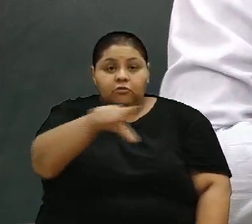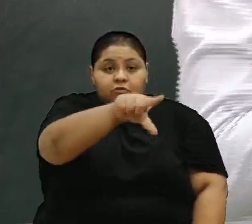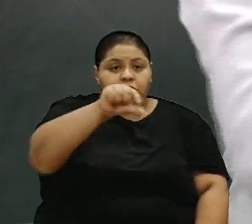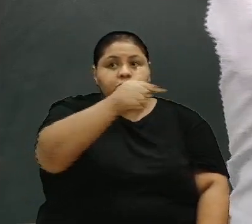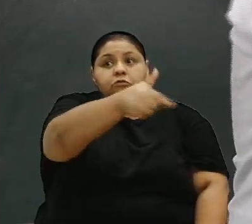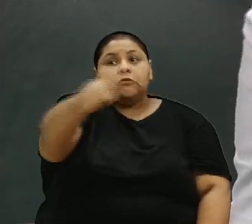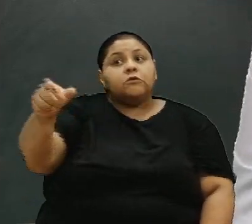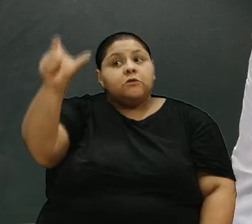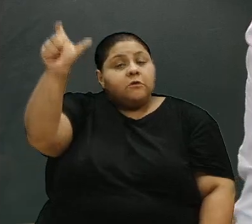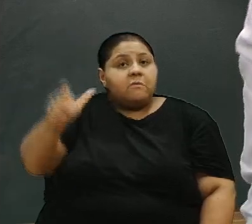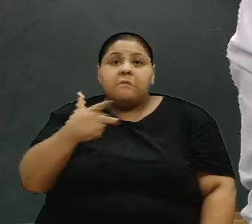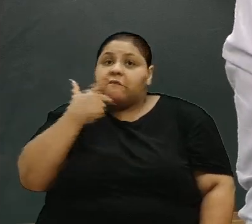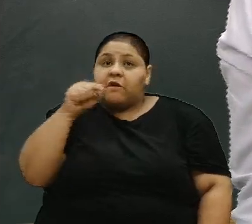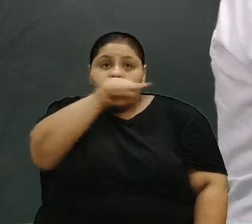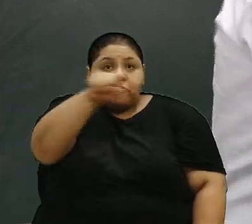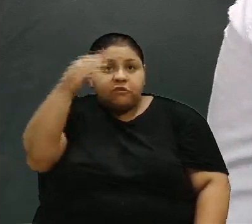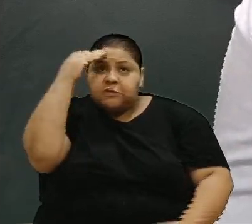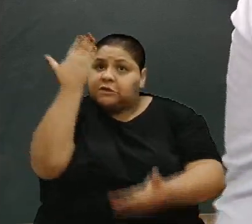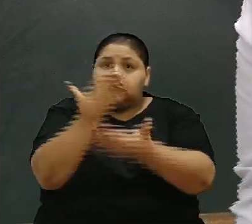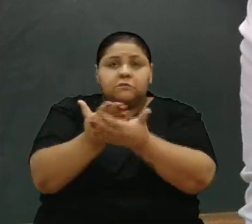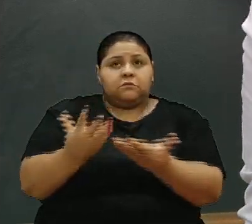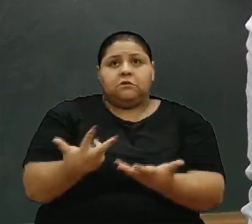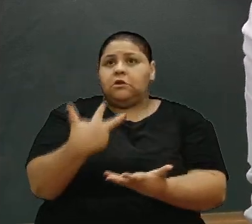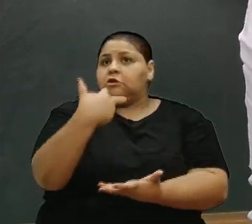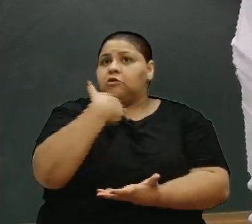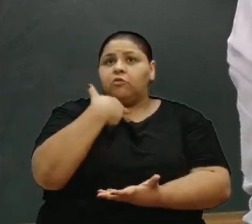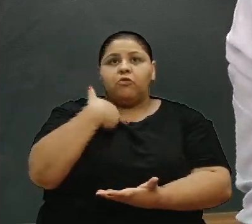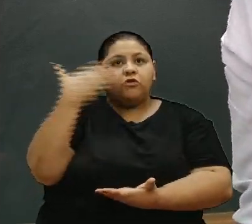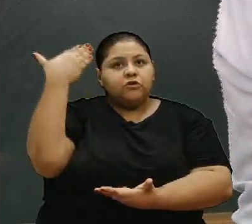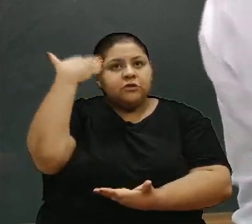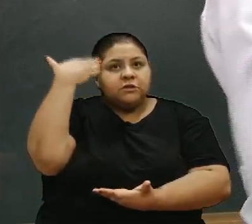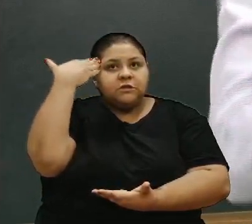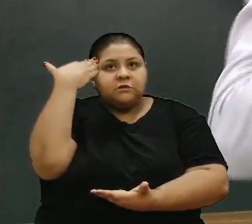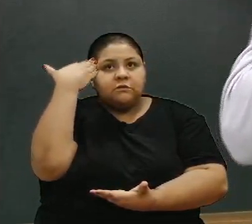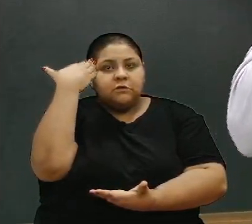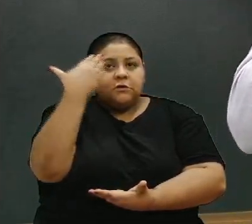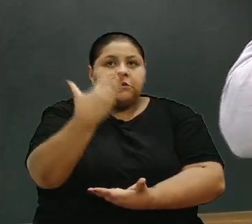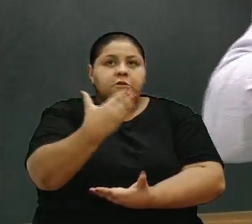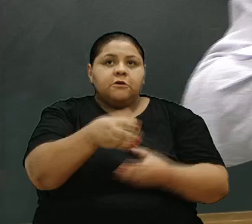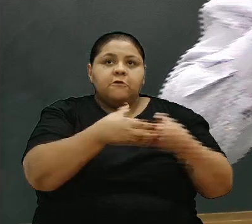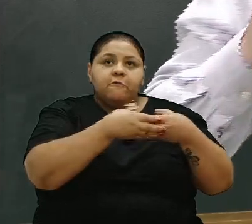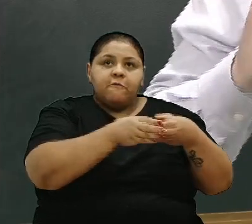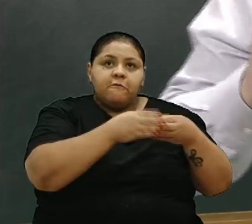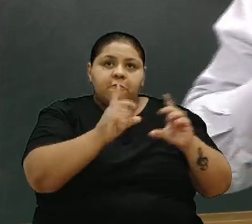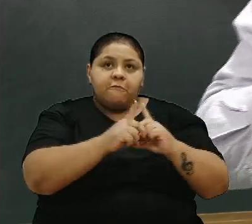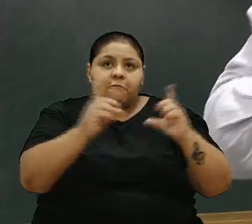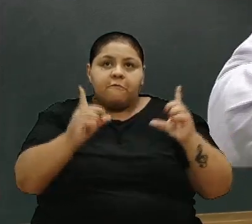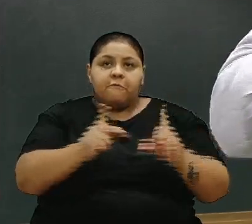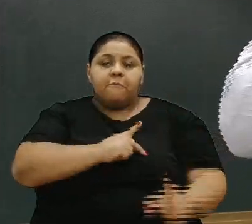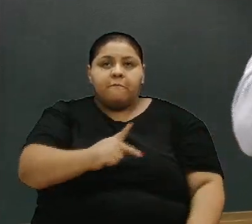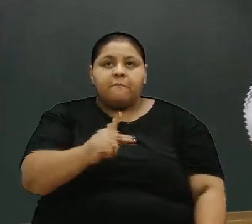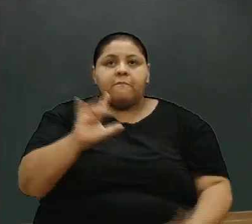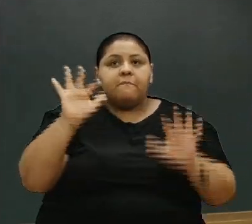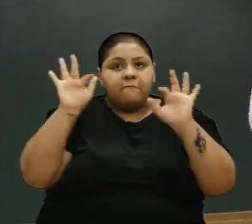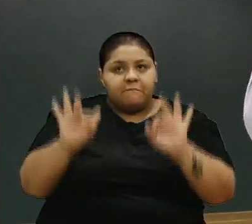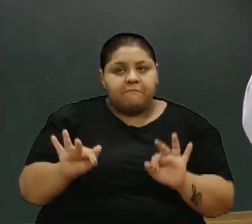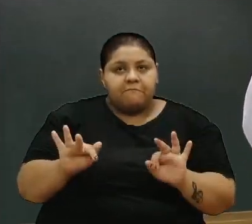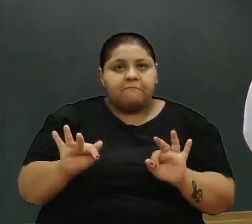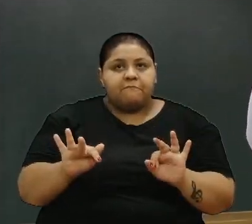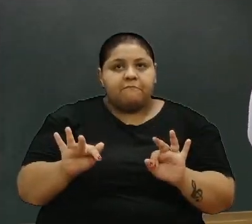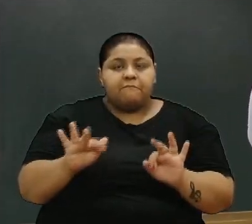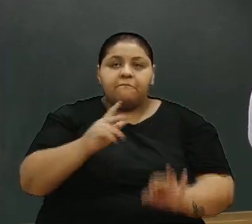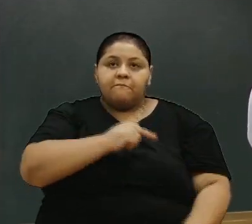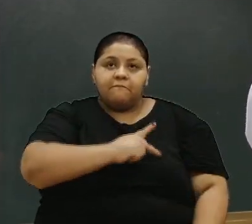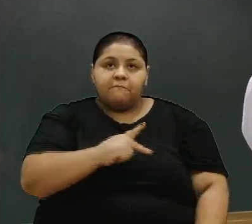outras pessoas para falar o que vocês acreditam, tchê. Não é possível que vocês não saibam conviver em democracia. Presidente, para finalizar, se o